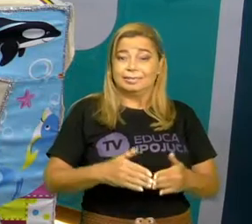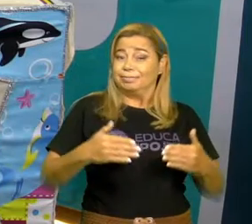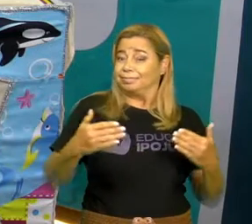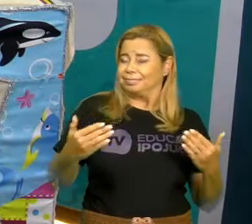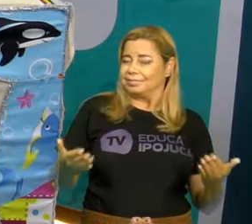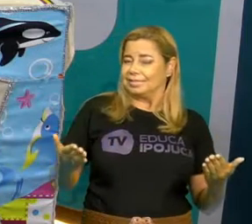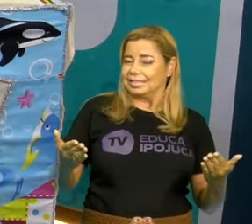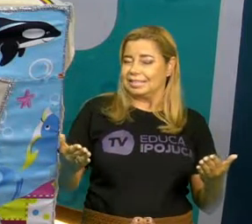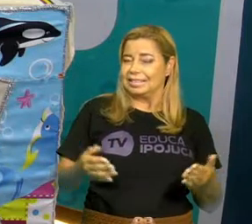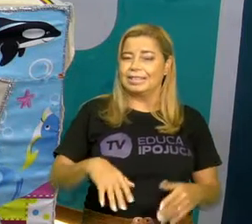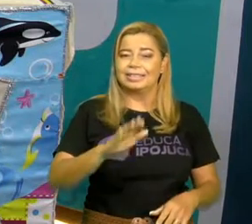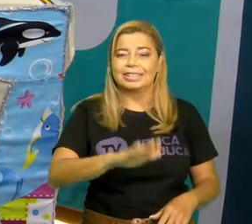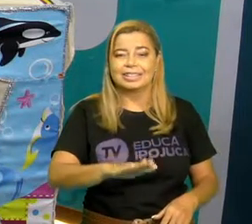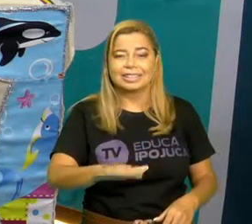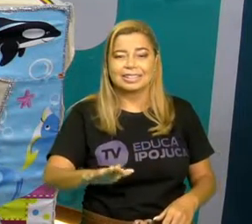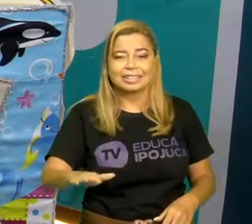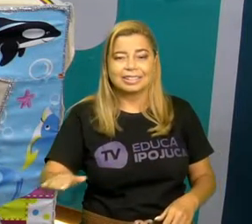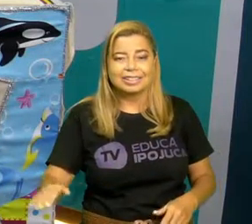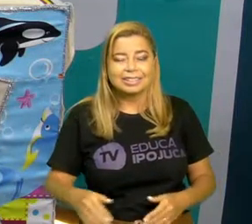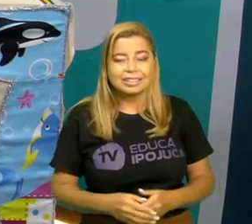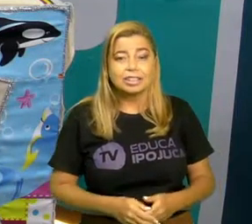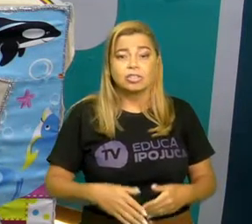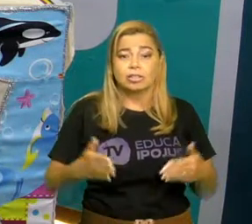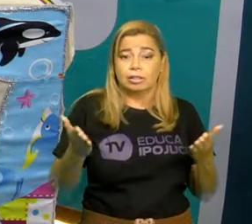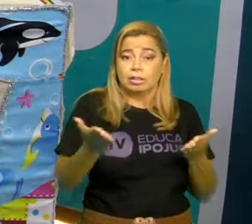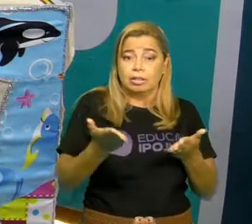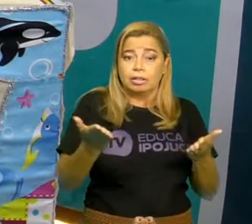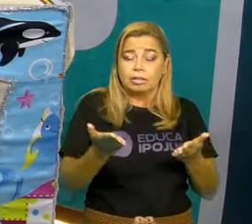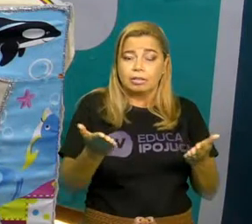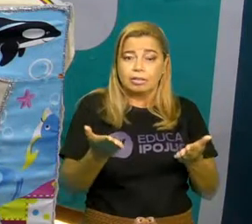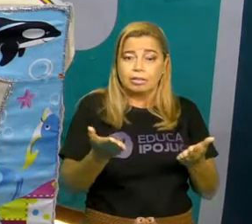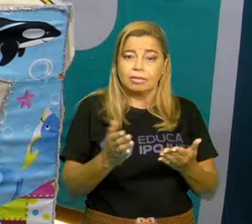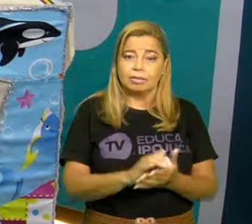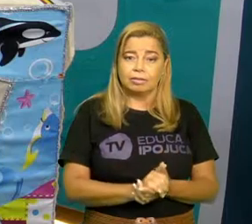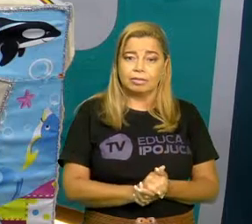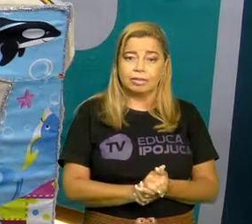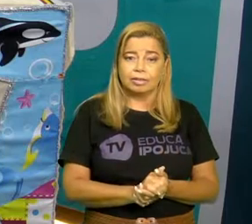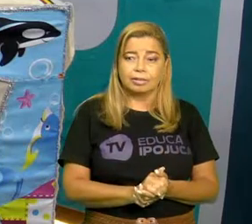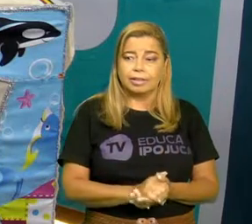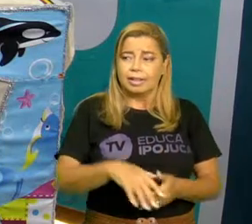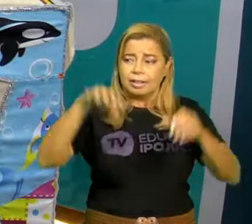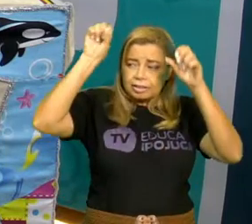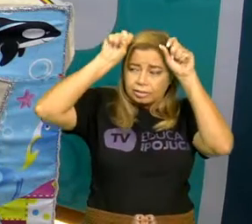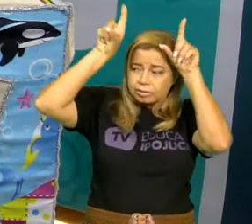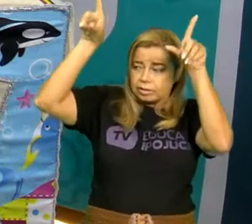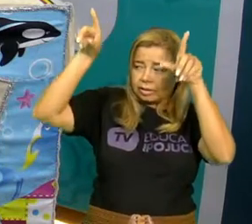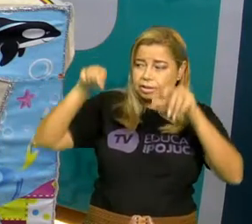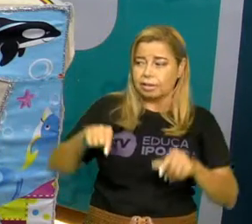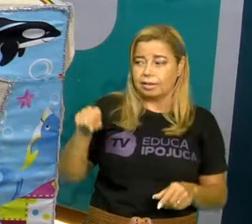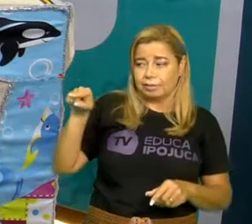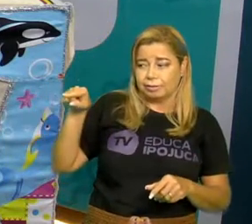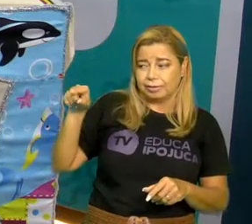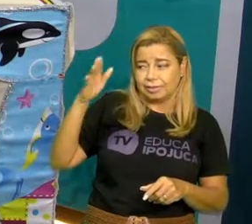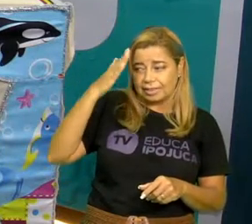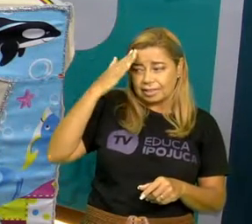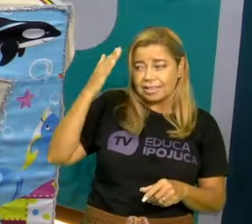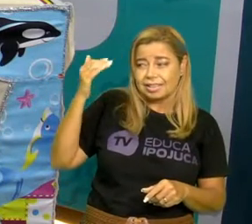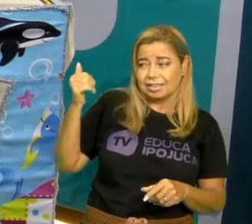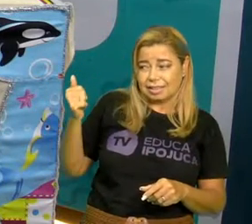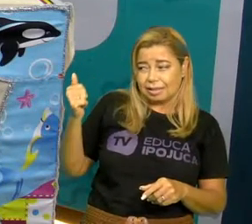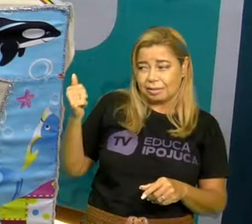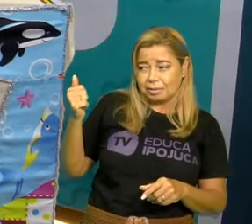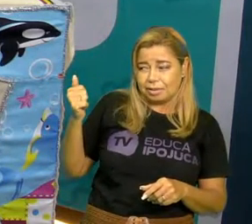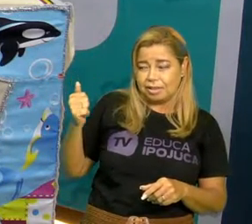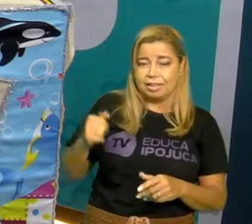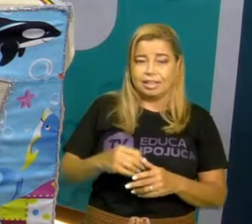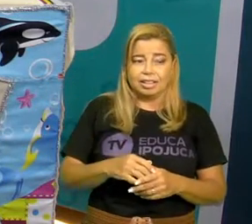Pronto, criançada! E agora? Ah, tu quer saber, Leiturinha? Eu nem sei se quero.